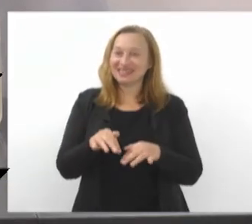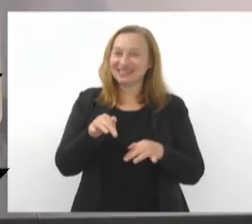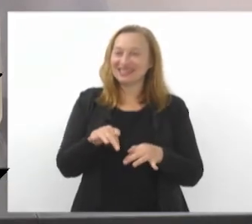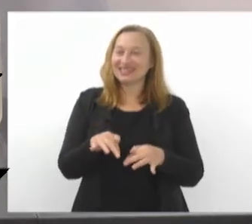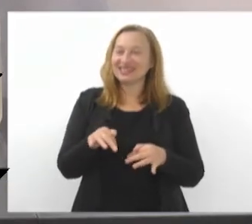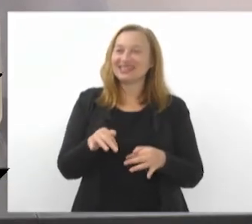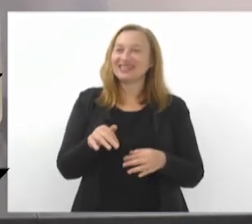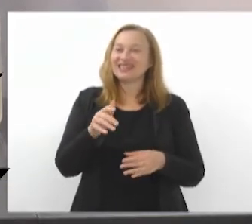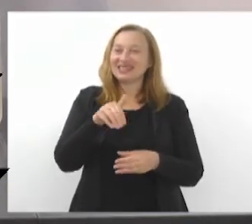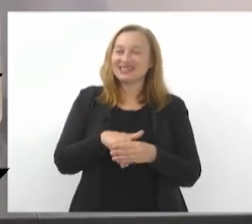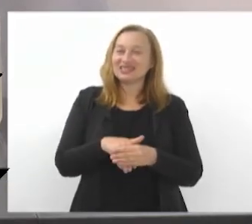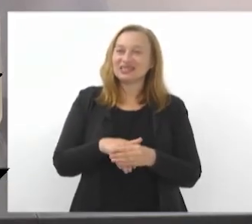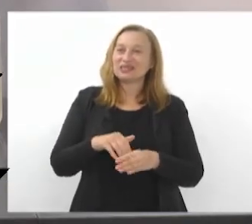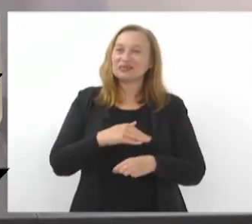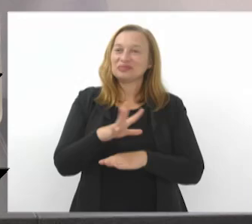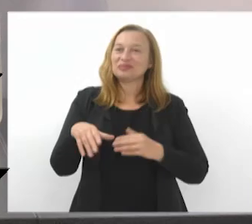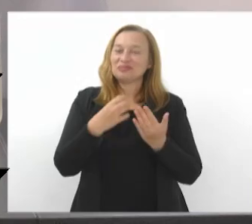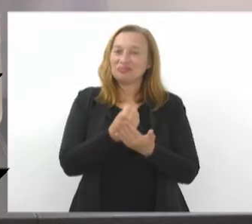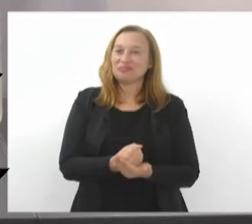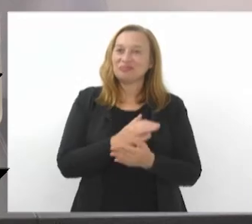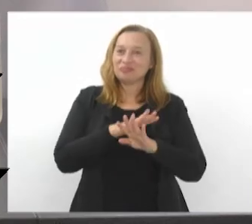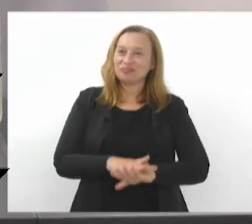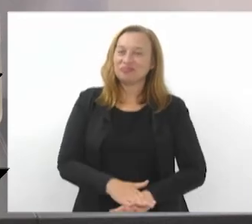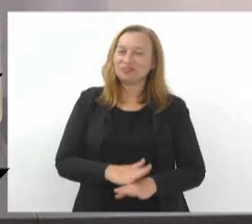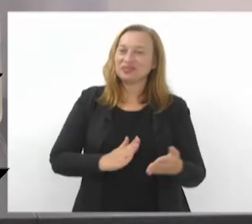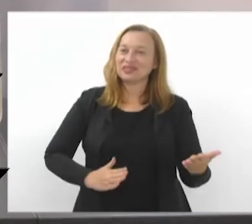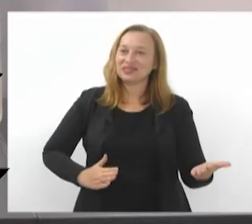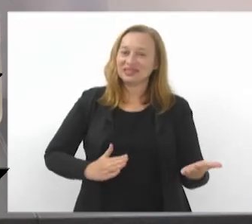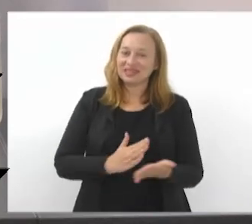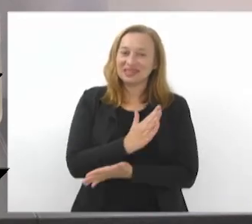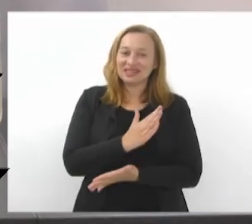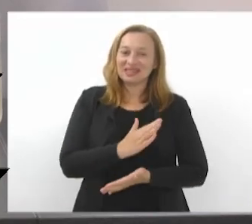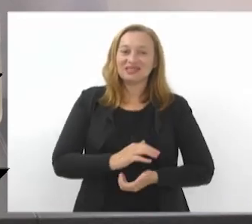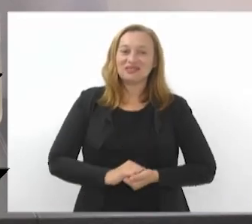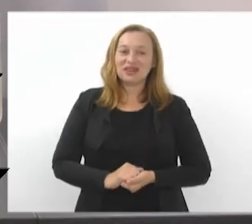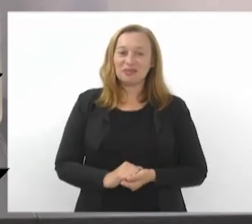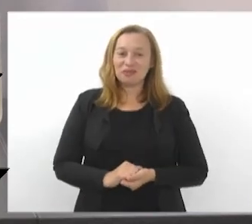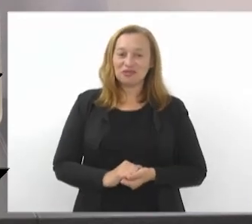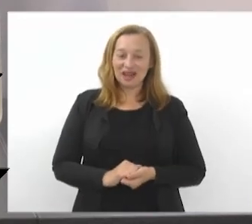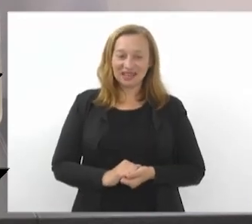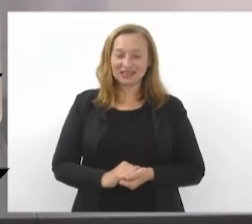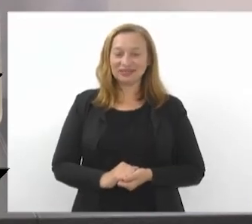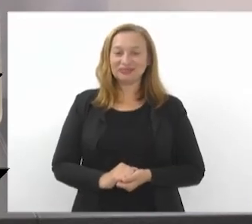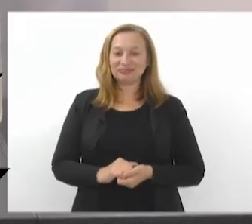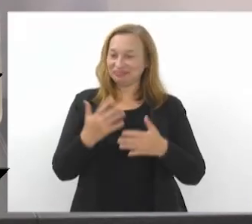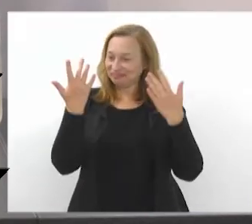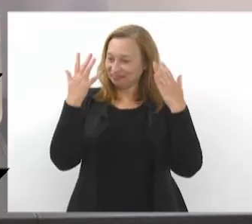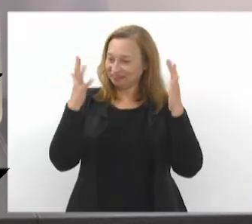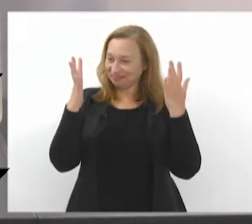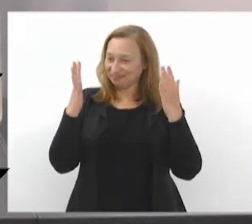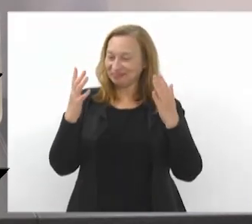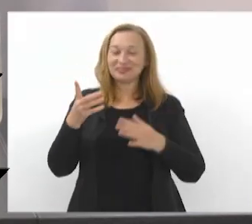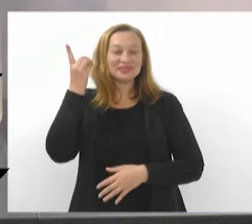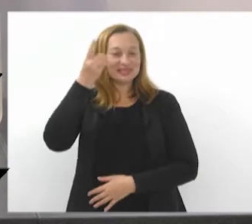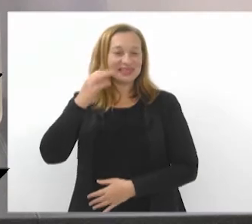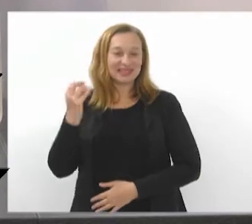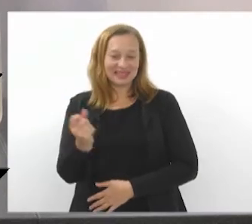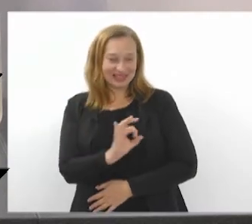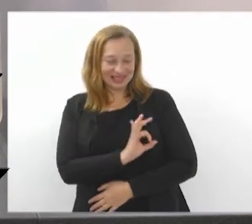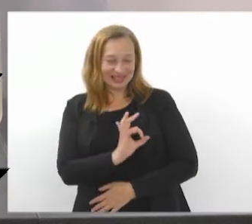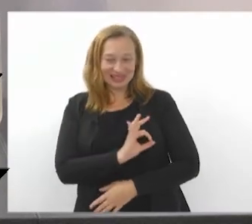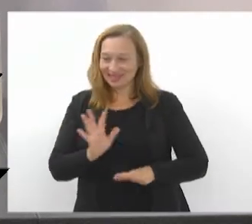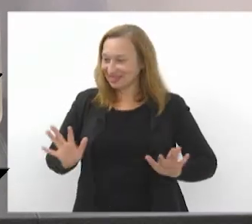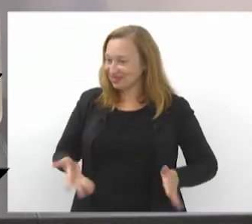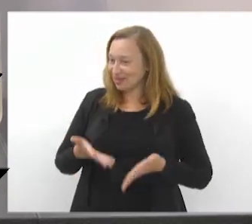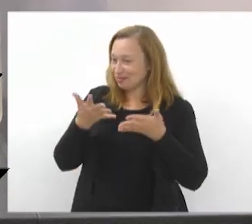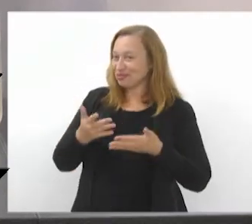encerrada a discussão, em votação, senhores que aprovam, permaneçam como estão. Aprovado, parabenizando desde já a deputada Marta Rocha pela